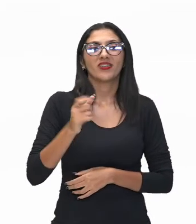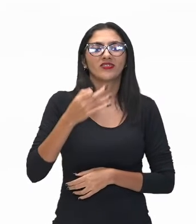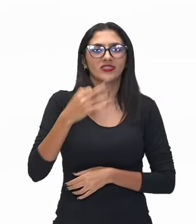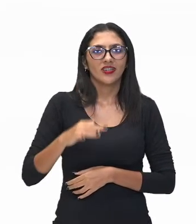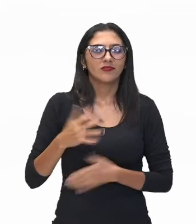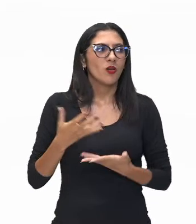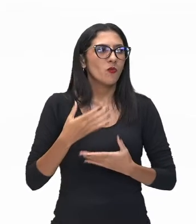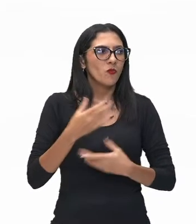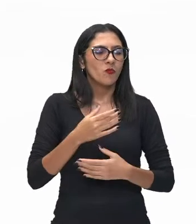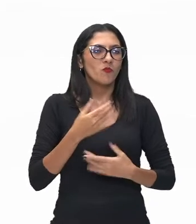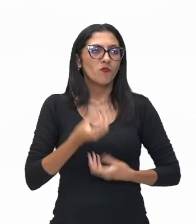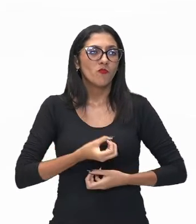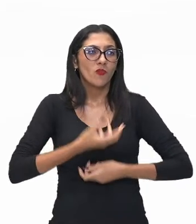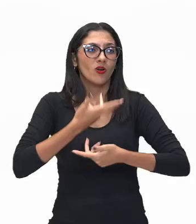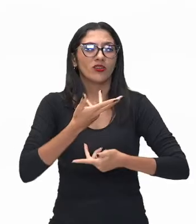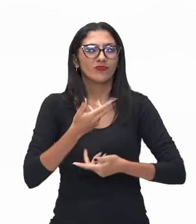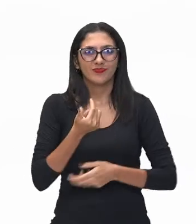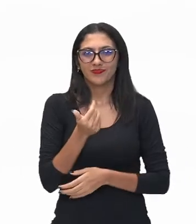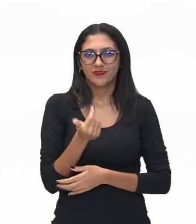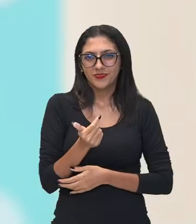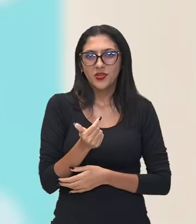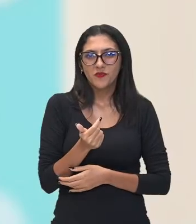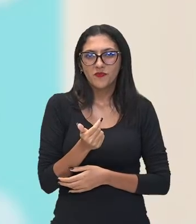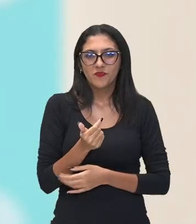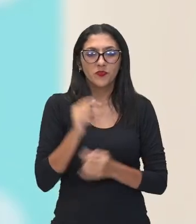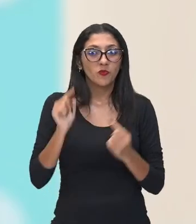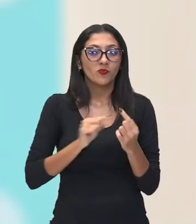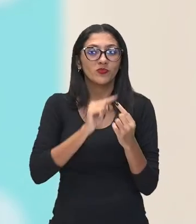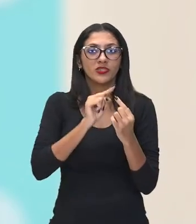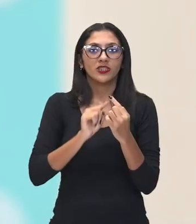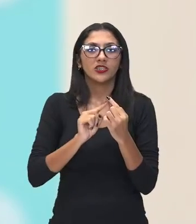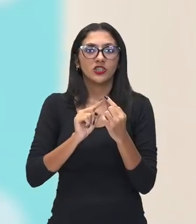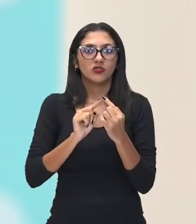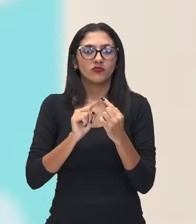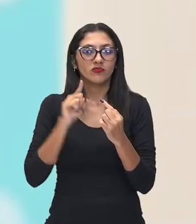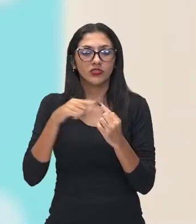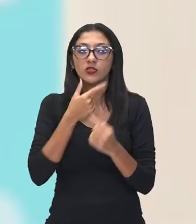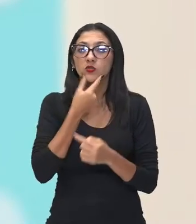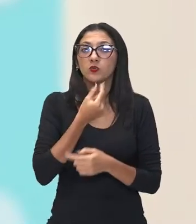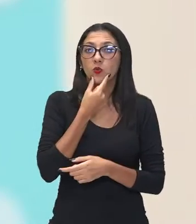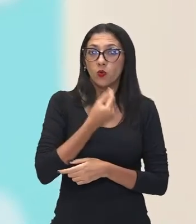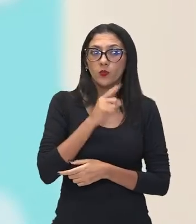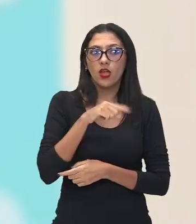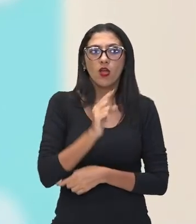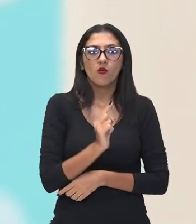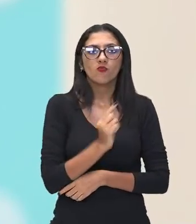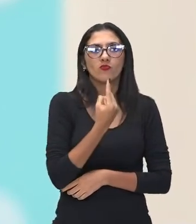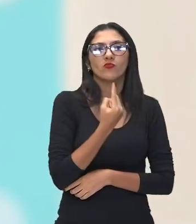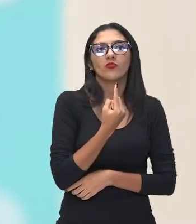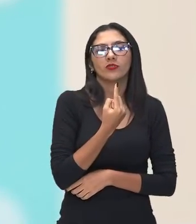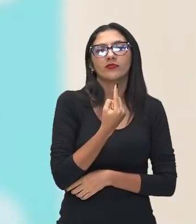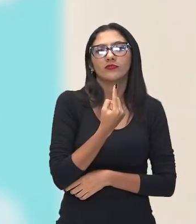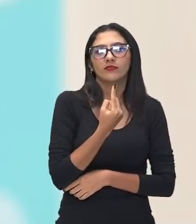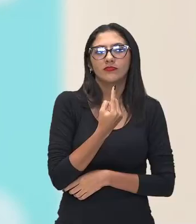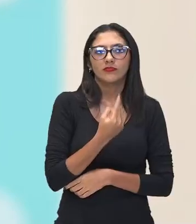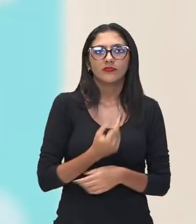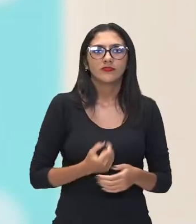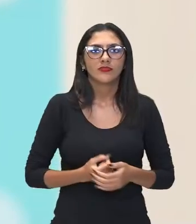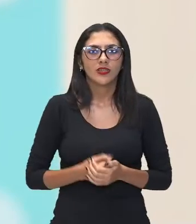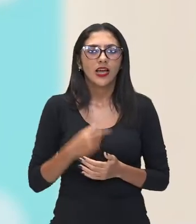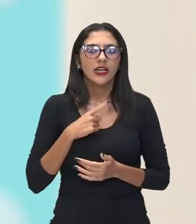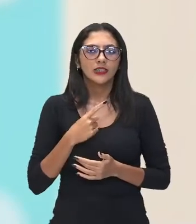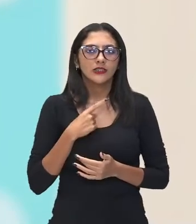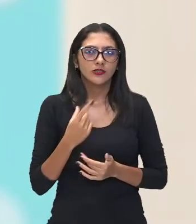não saiu. Então, a intenção dele era uma, né, de querer se